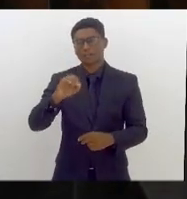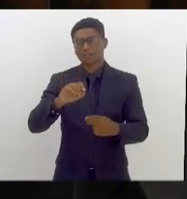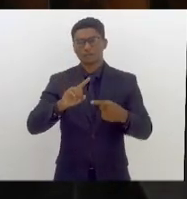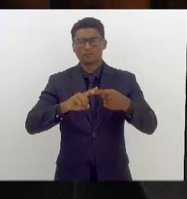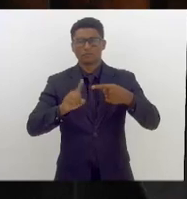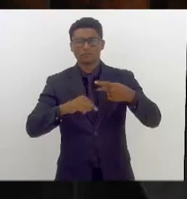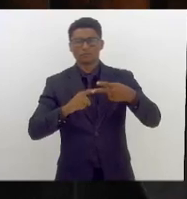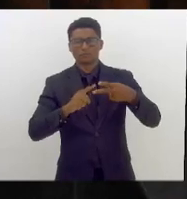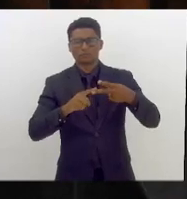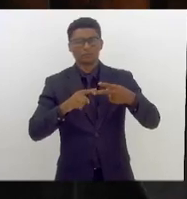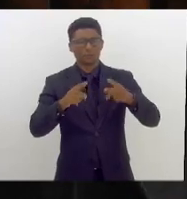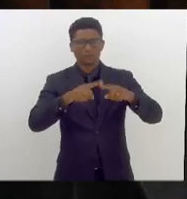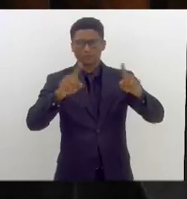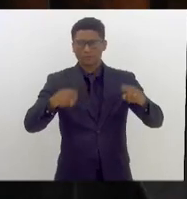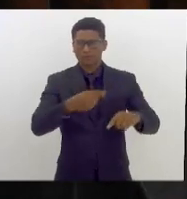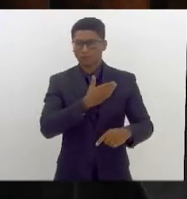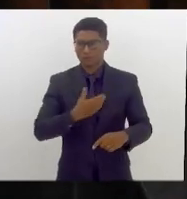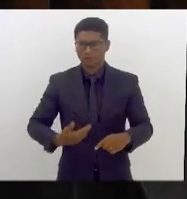serviço público.